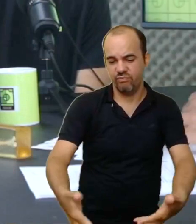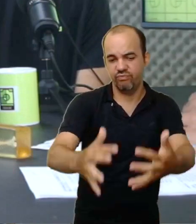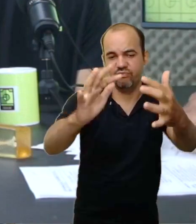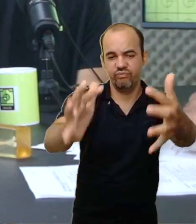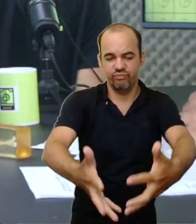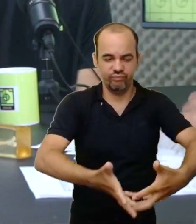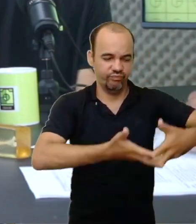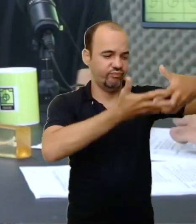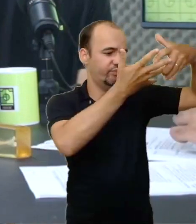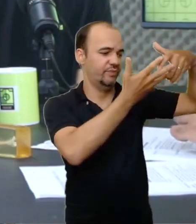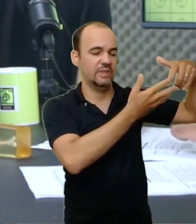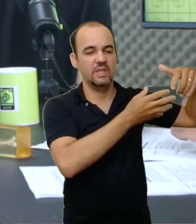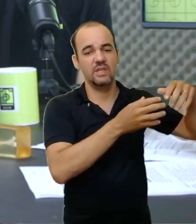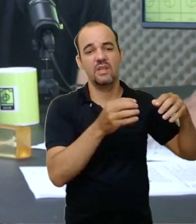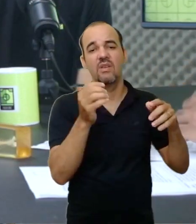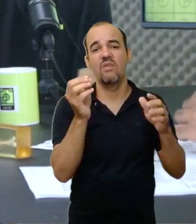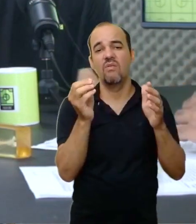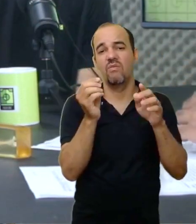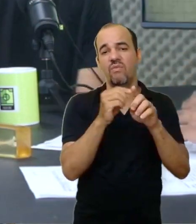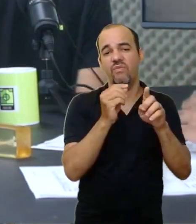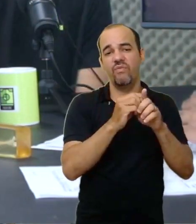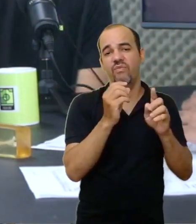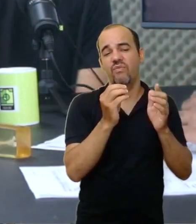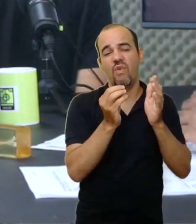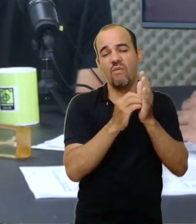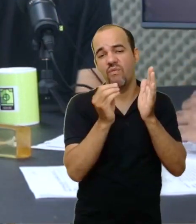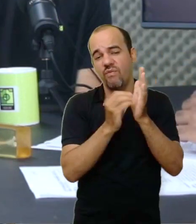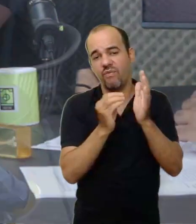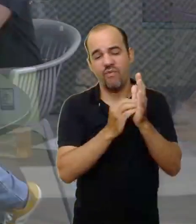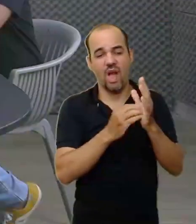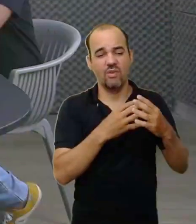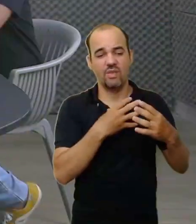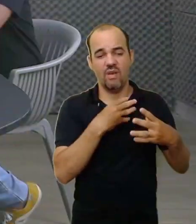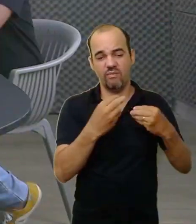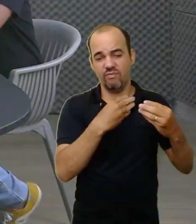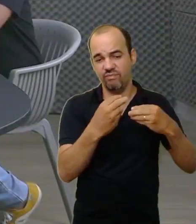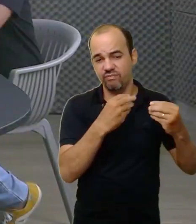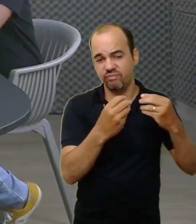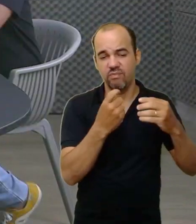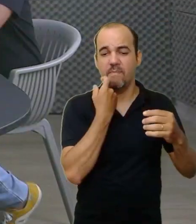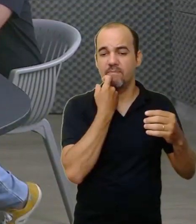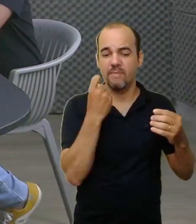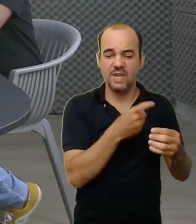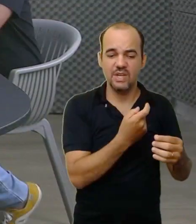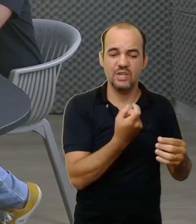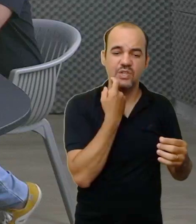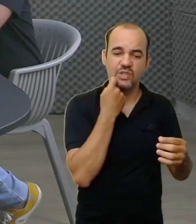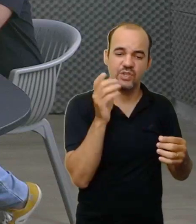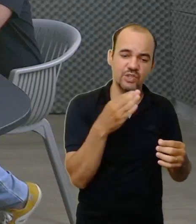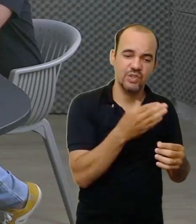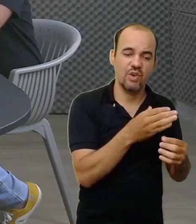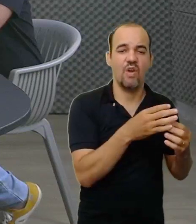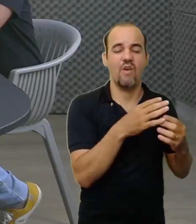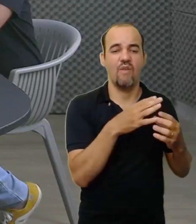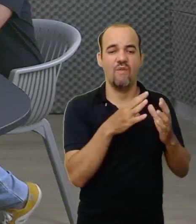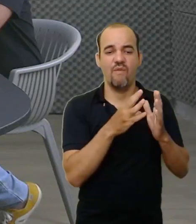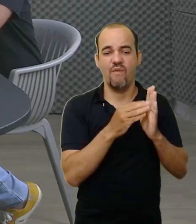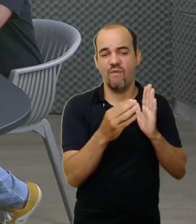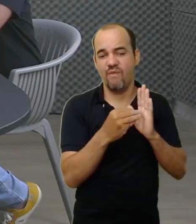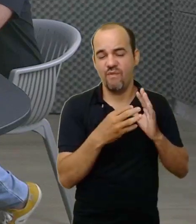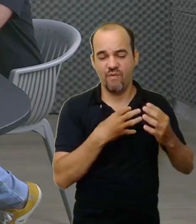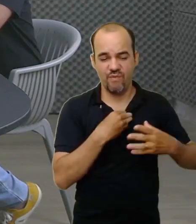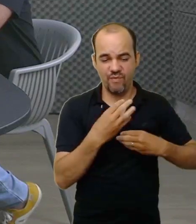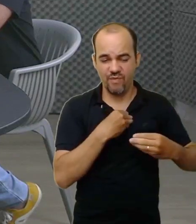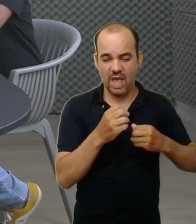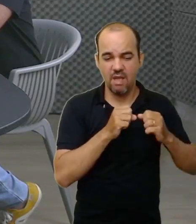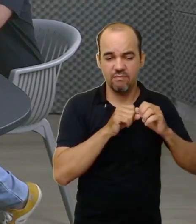se reproduzir, isso acaba fisiologicamente trazendo uma questão, um aceleramento naquilo ali,